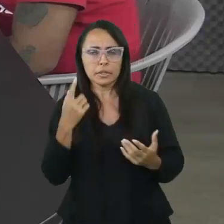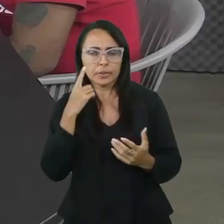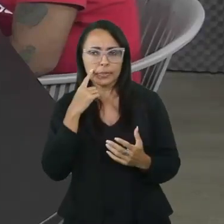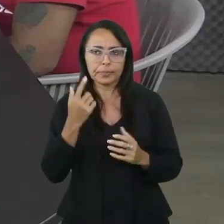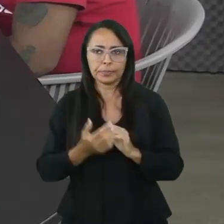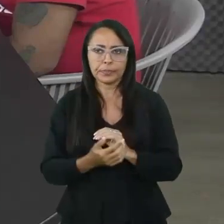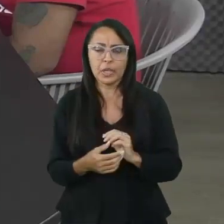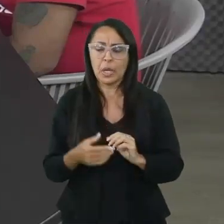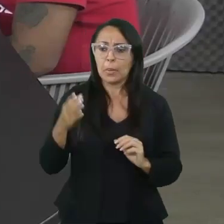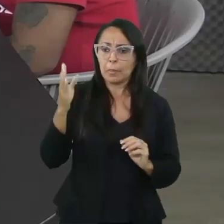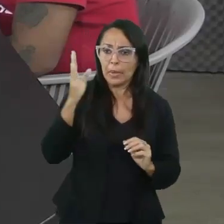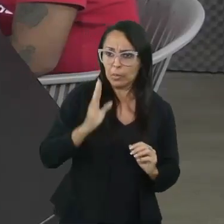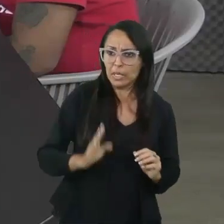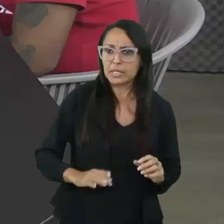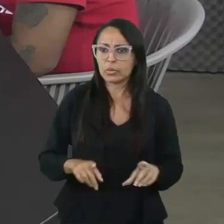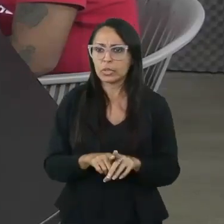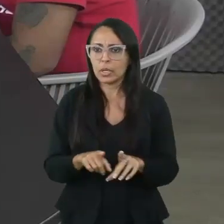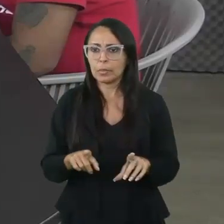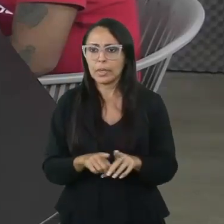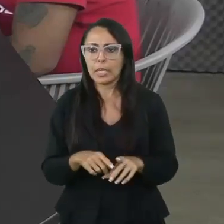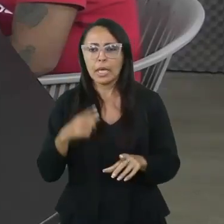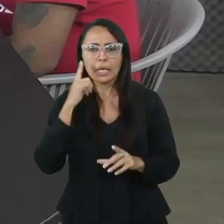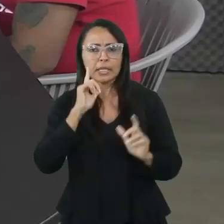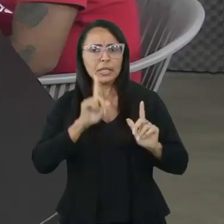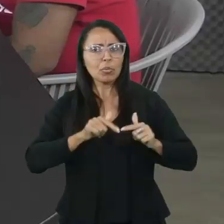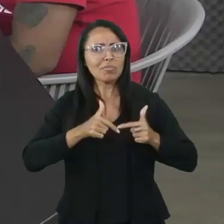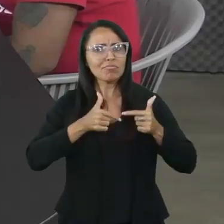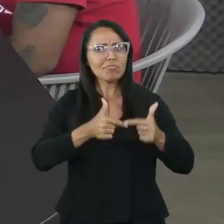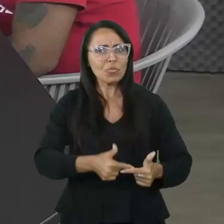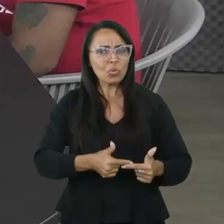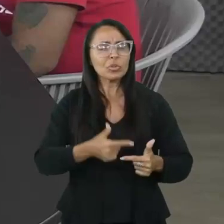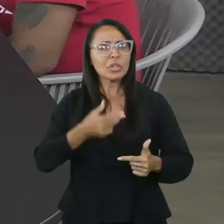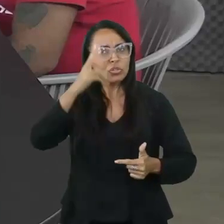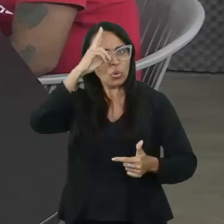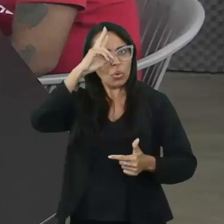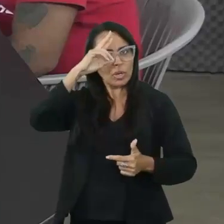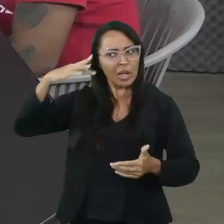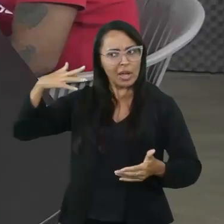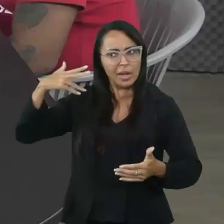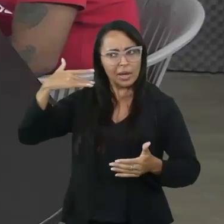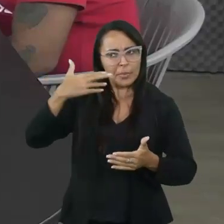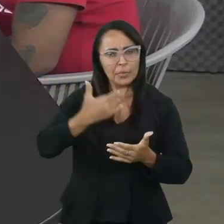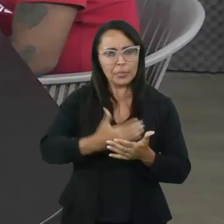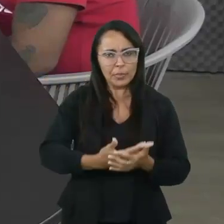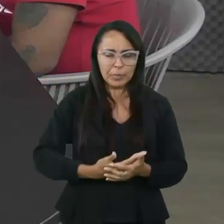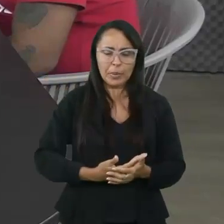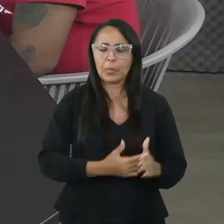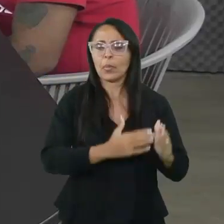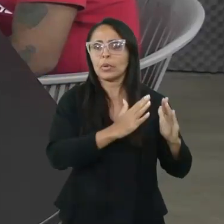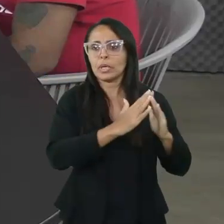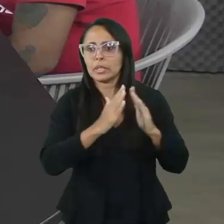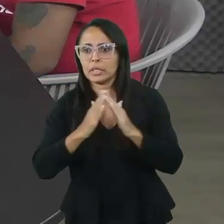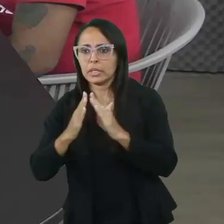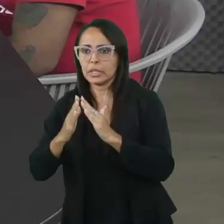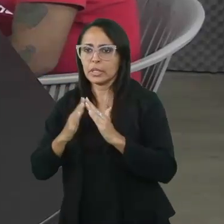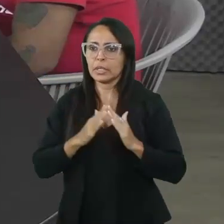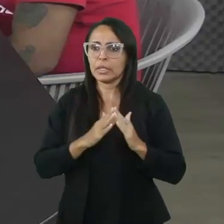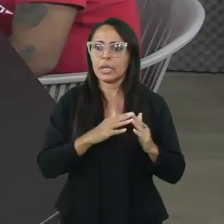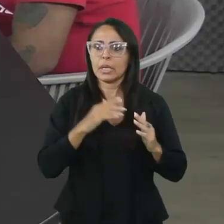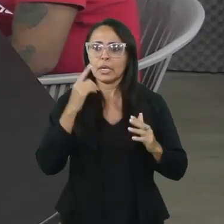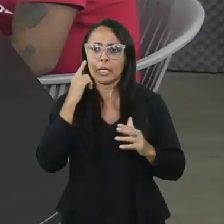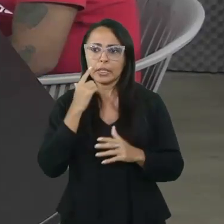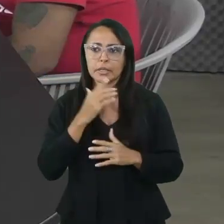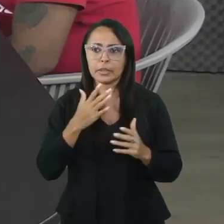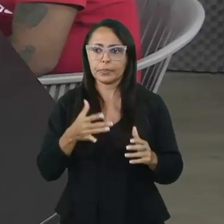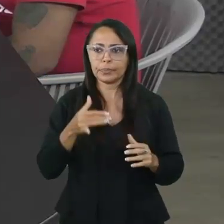para o Brasil, ainda digo mais, porque lá tem uma luta histórica, tem uma histórica luta por moradia, Tem várias coisas que na Brasília é primeiro no Brasil, como,